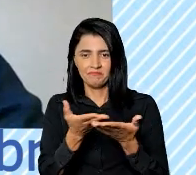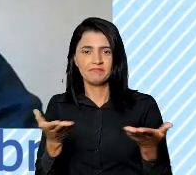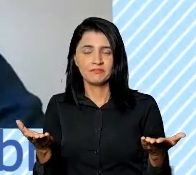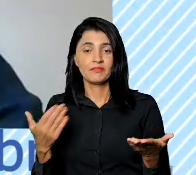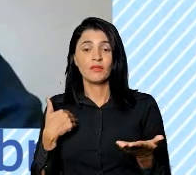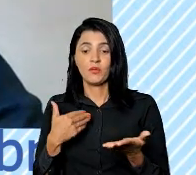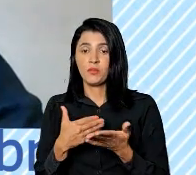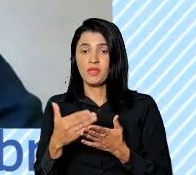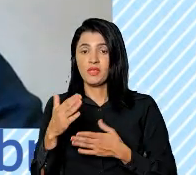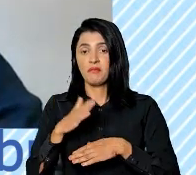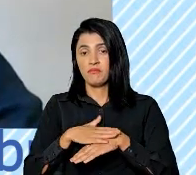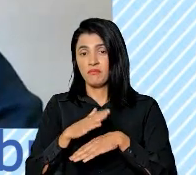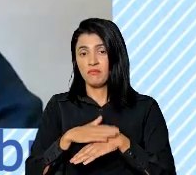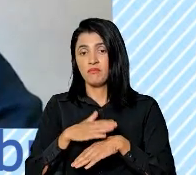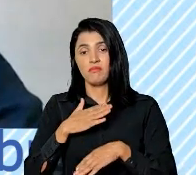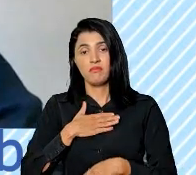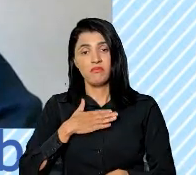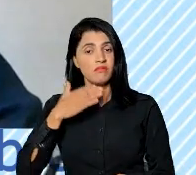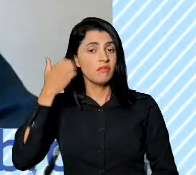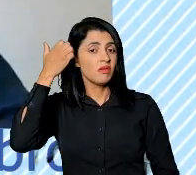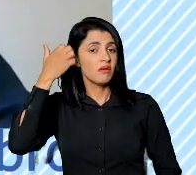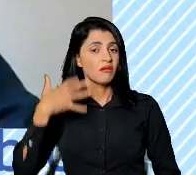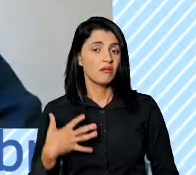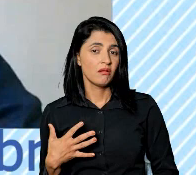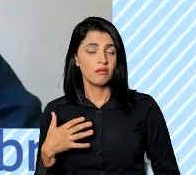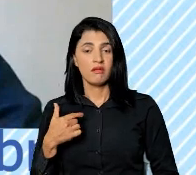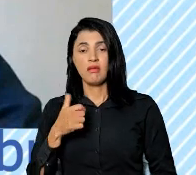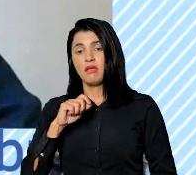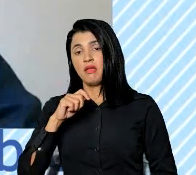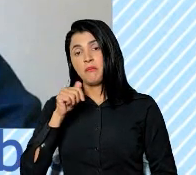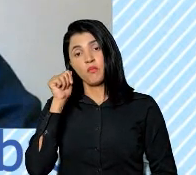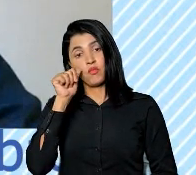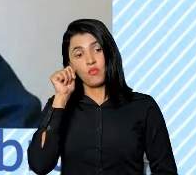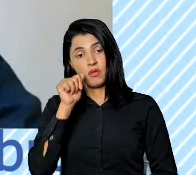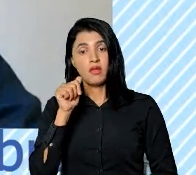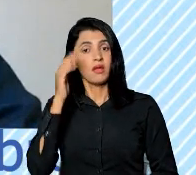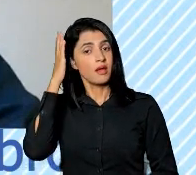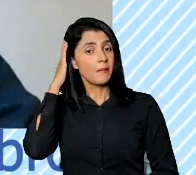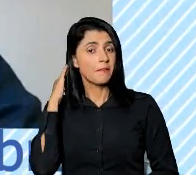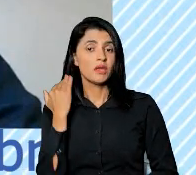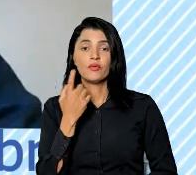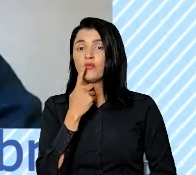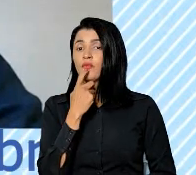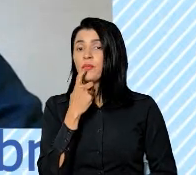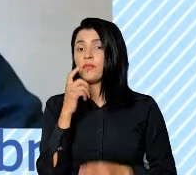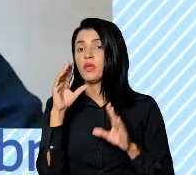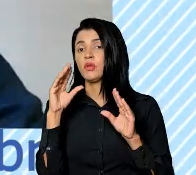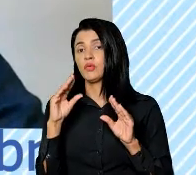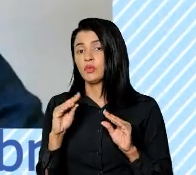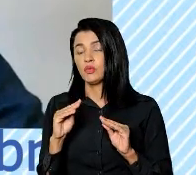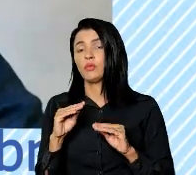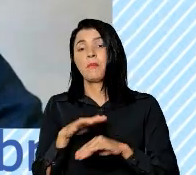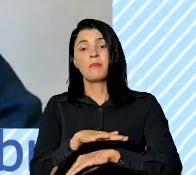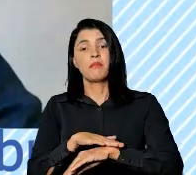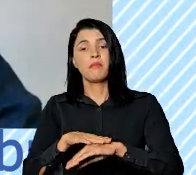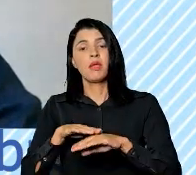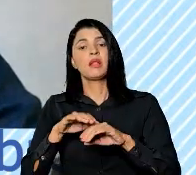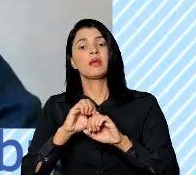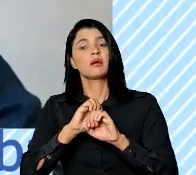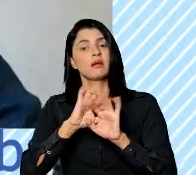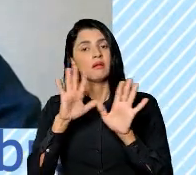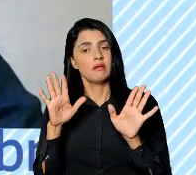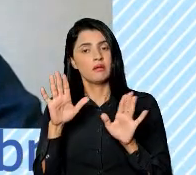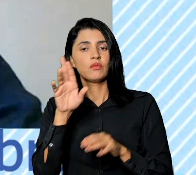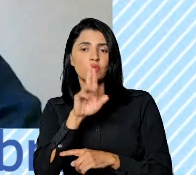minha audiodescrição. Eu sou uma mulher de cabelos vermelhos escuros, pele clara. Eu uso